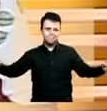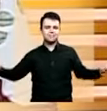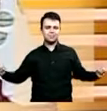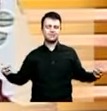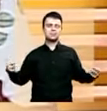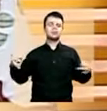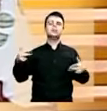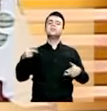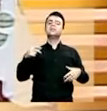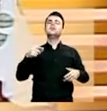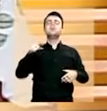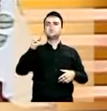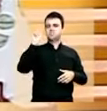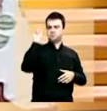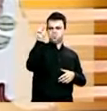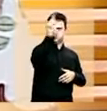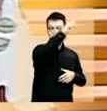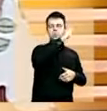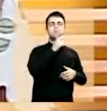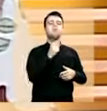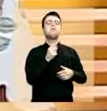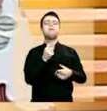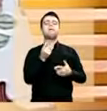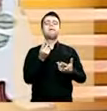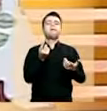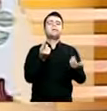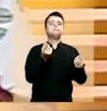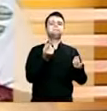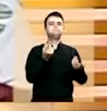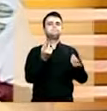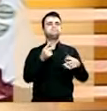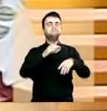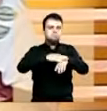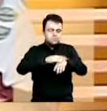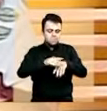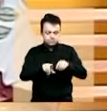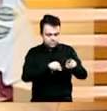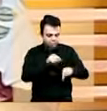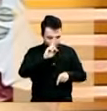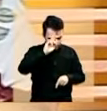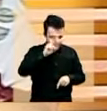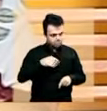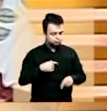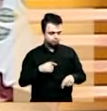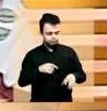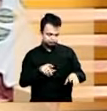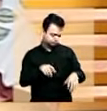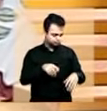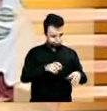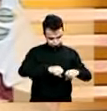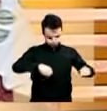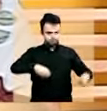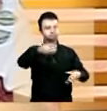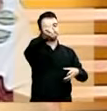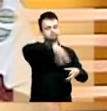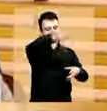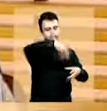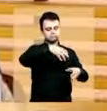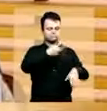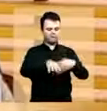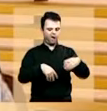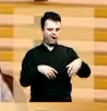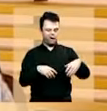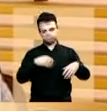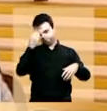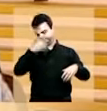Que eles fazem realmente até essa questão, na hora de escolher, você escolhe, decide não levar,